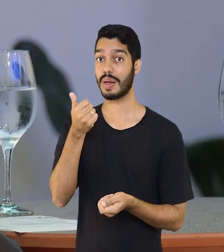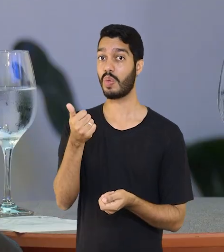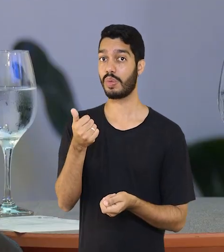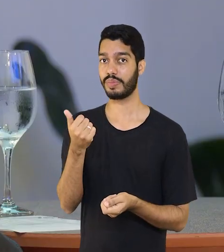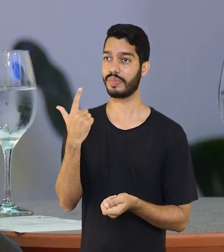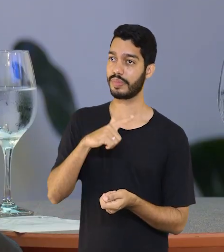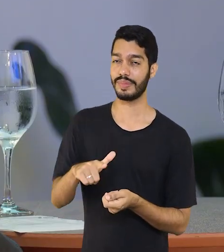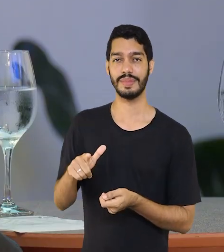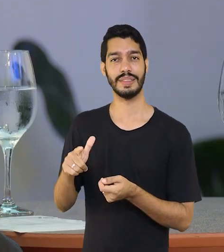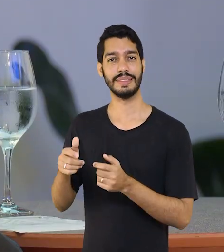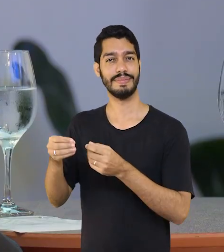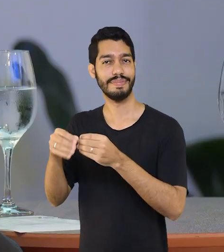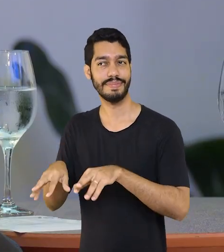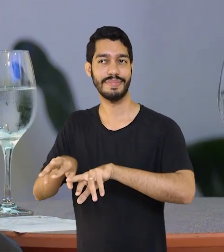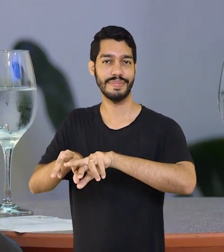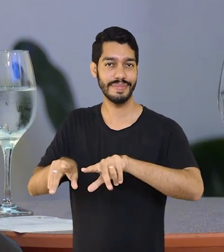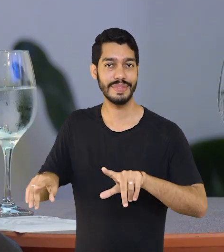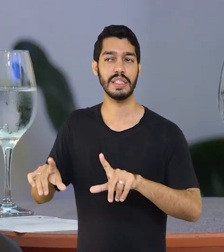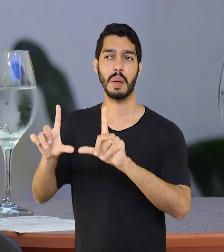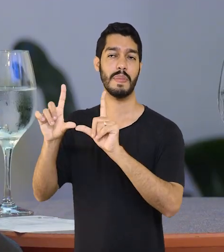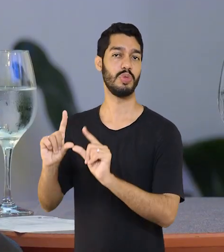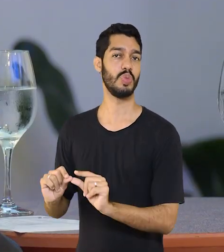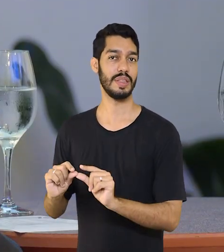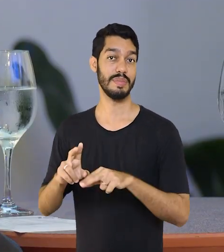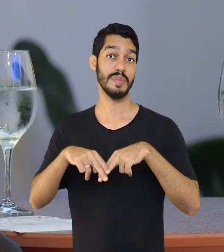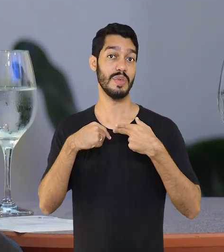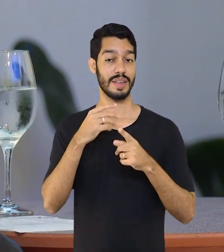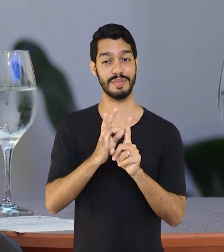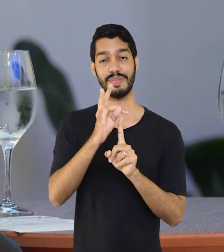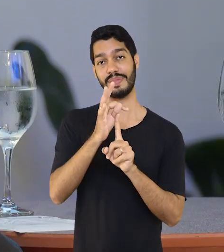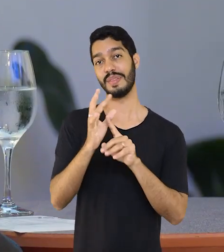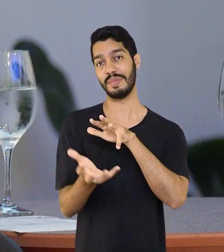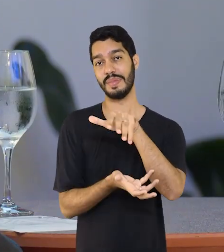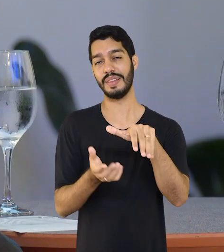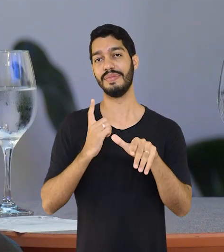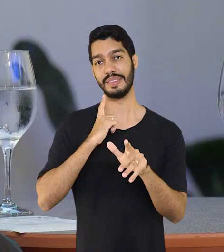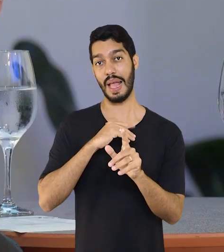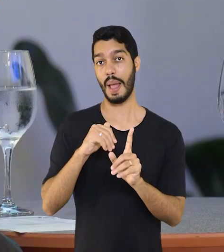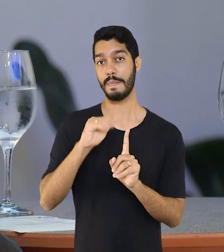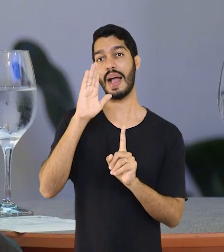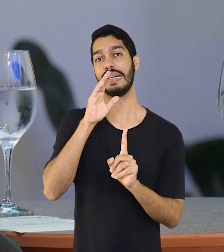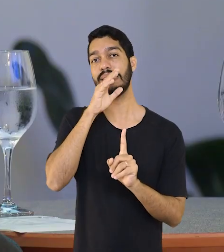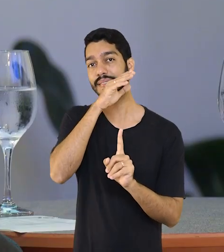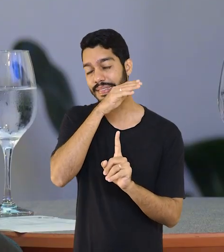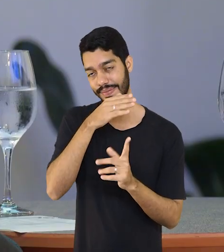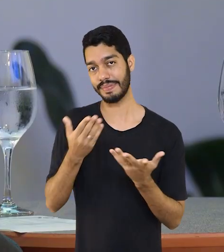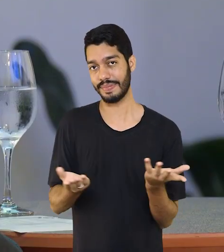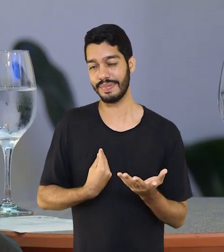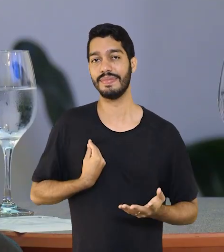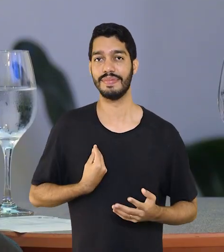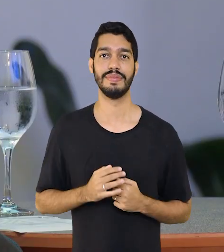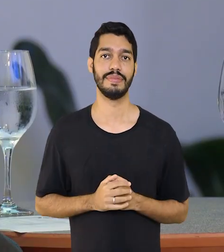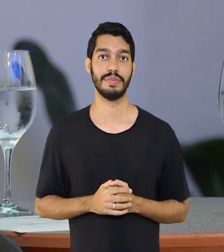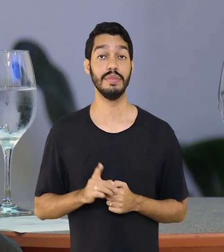gente está tendo e terá por conta desse aumento de temperatura que o planeta está vivenciando, já vivencia. Então, eu